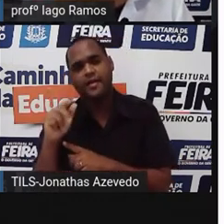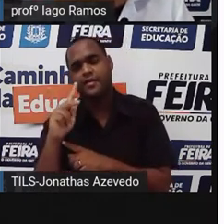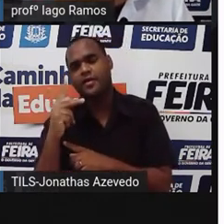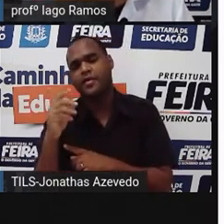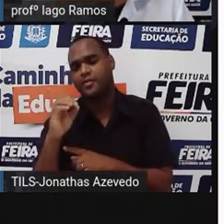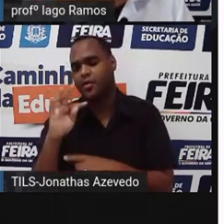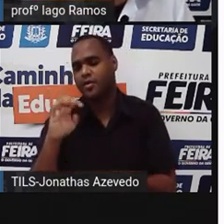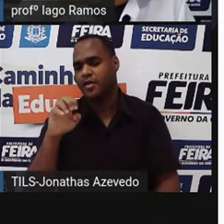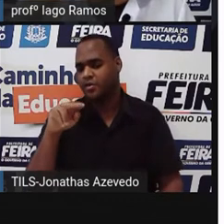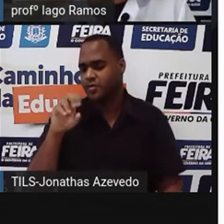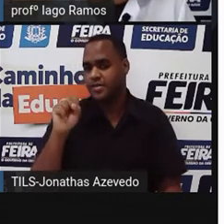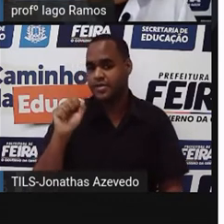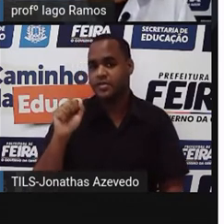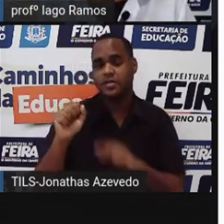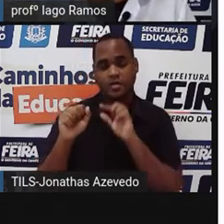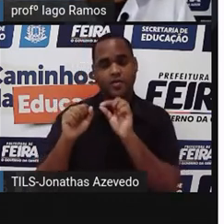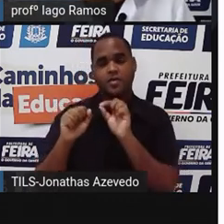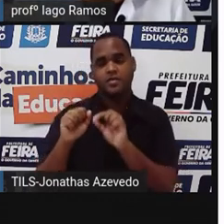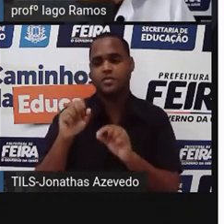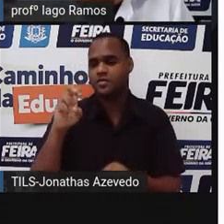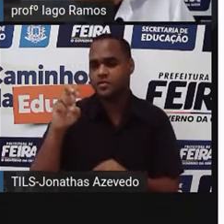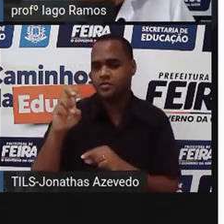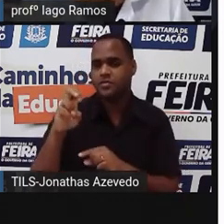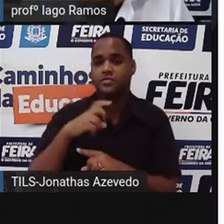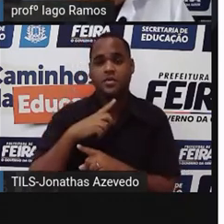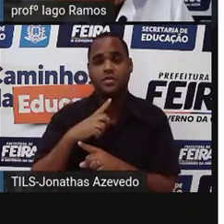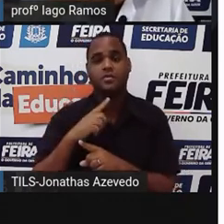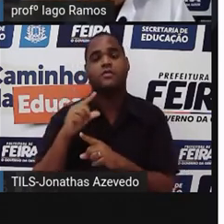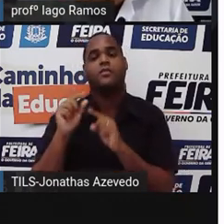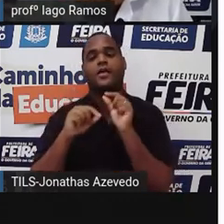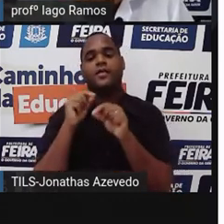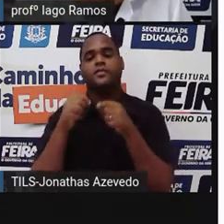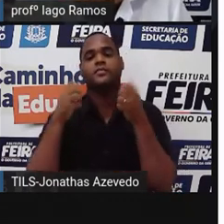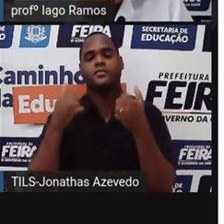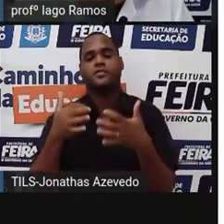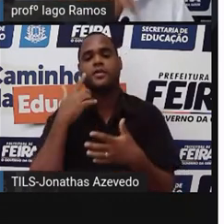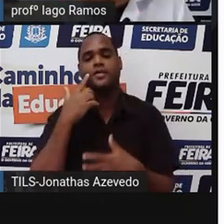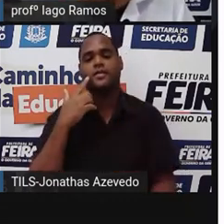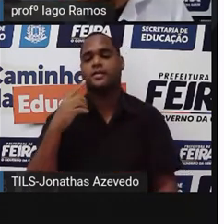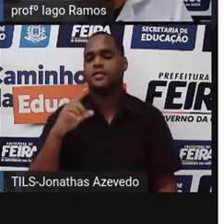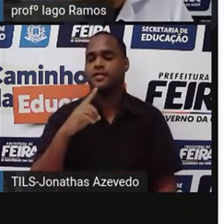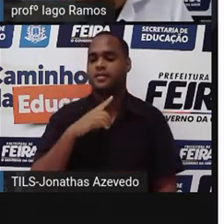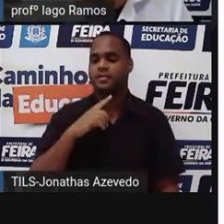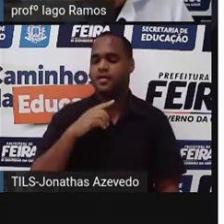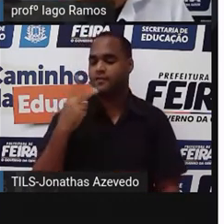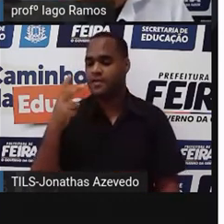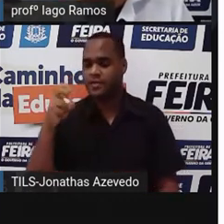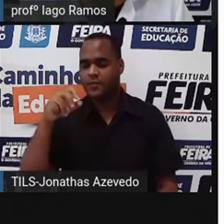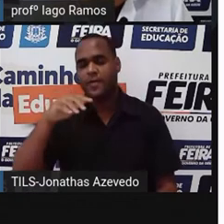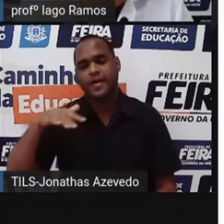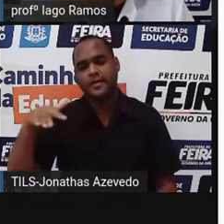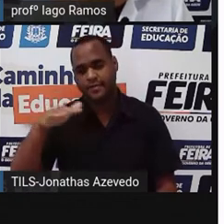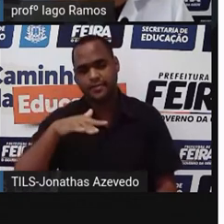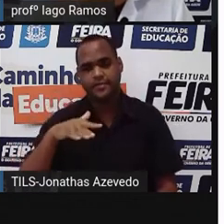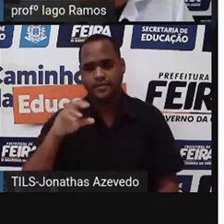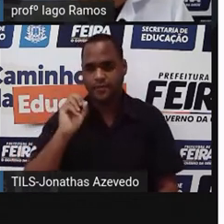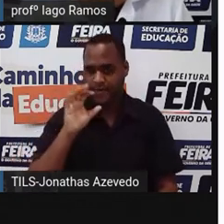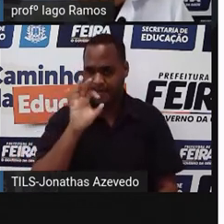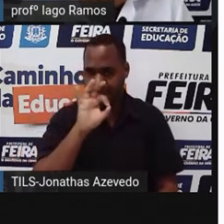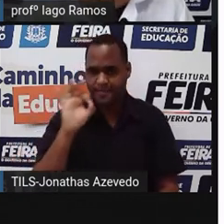mede 5. Nesse lado tinha um quadrado de lado 5, que a área foi 25.